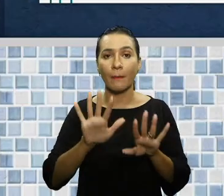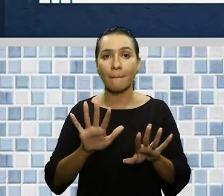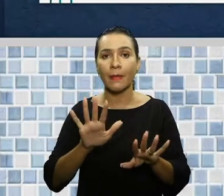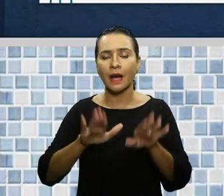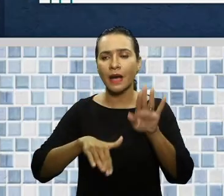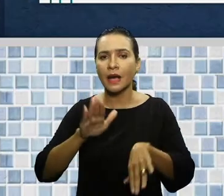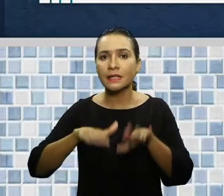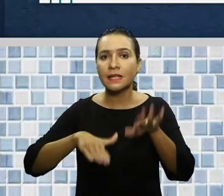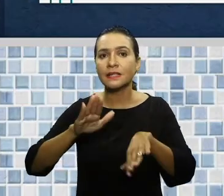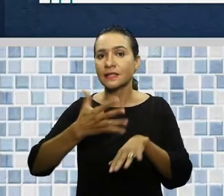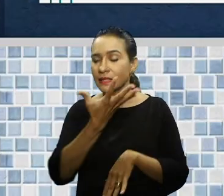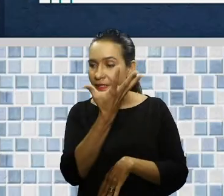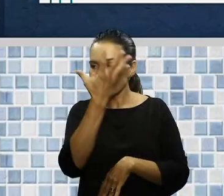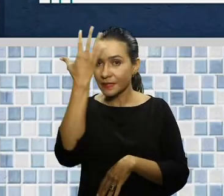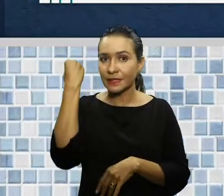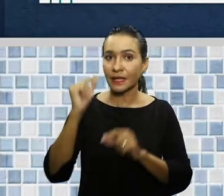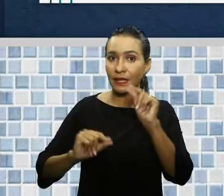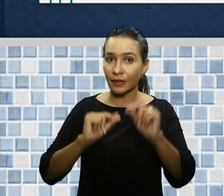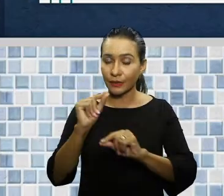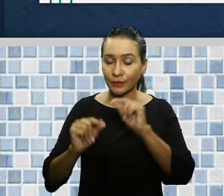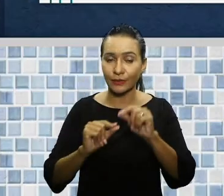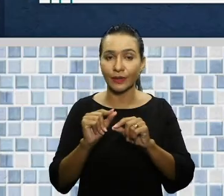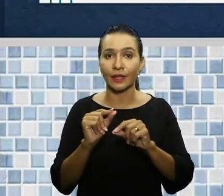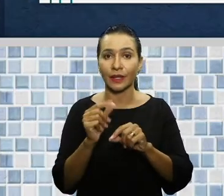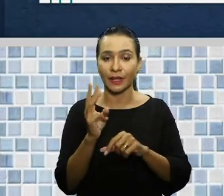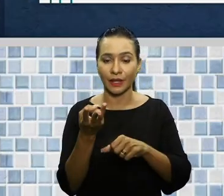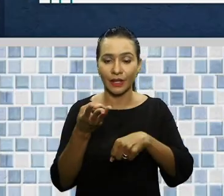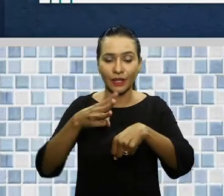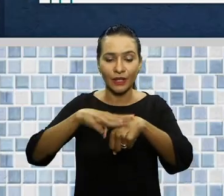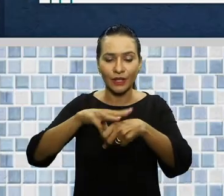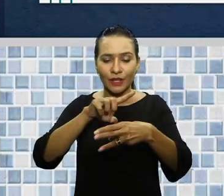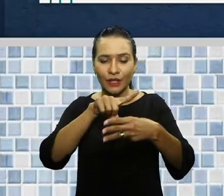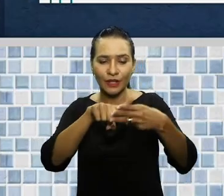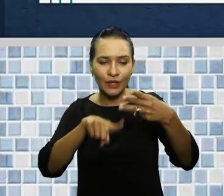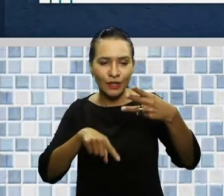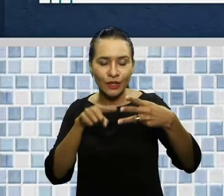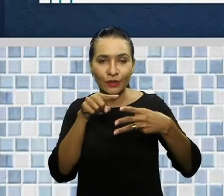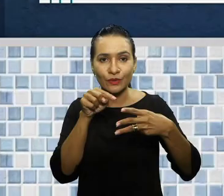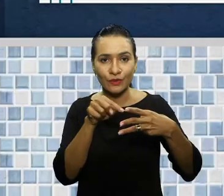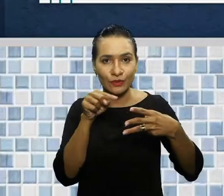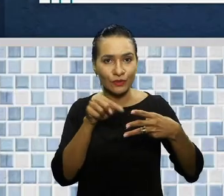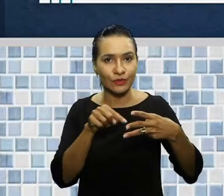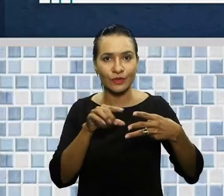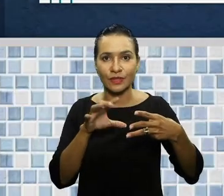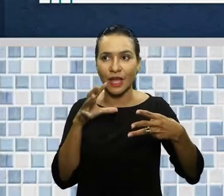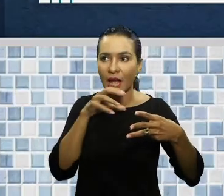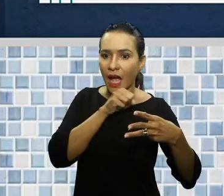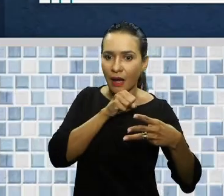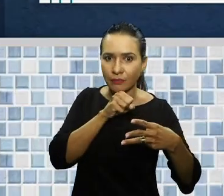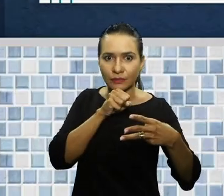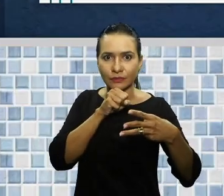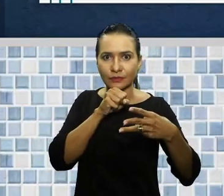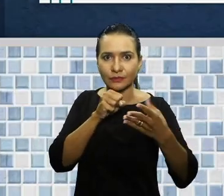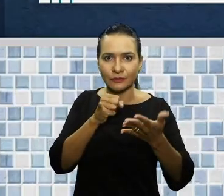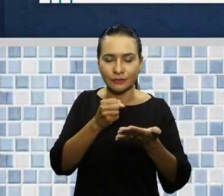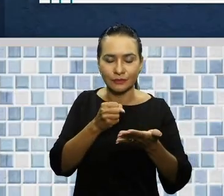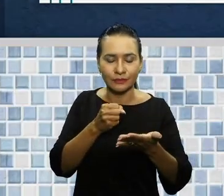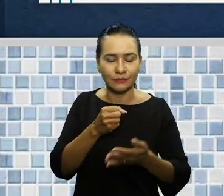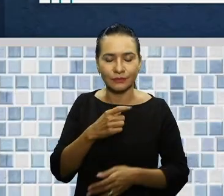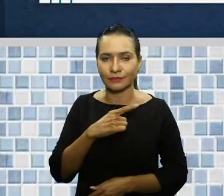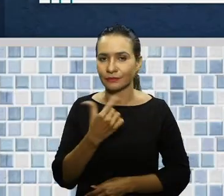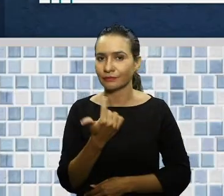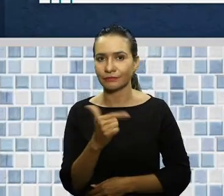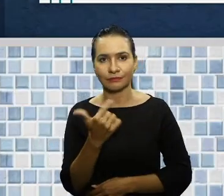recursos, eles não podem ser formados tão rapidamente para atender às nossas necessidades, caso a